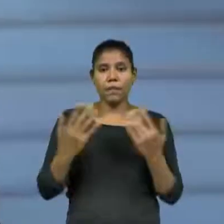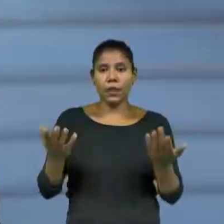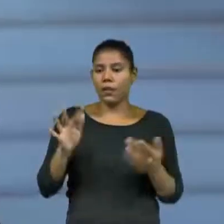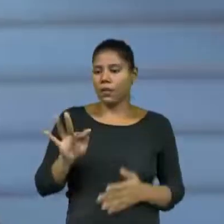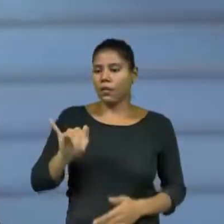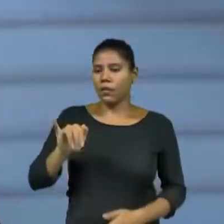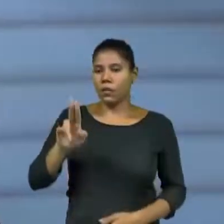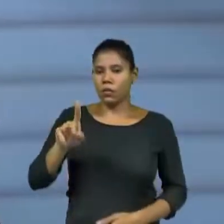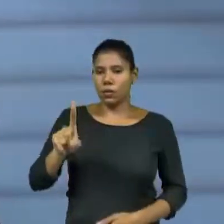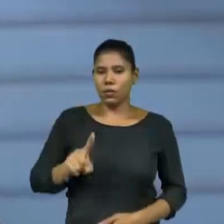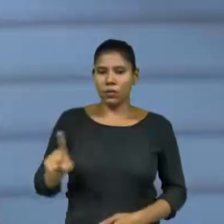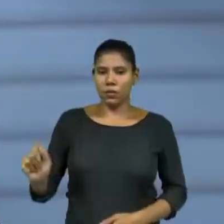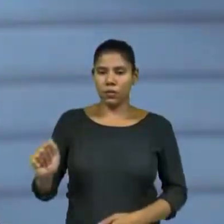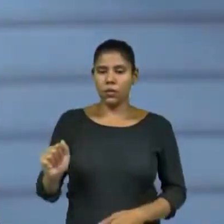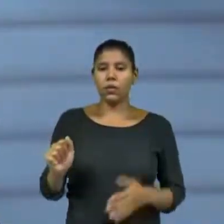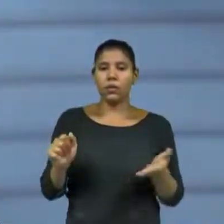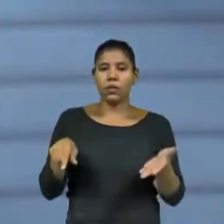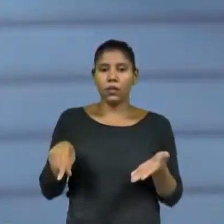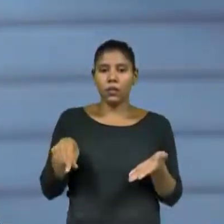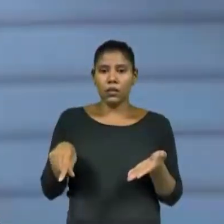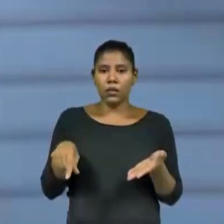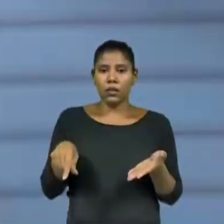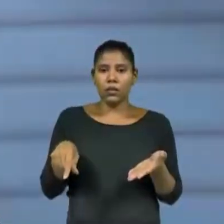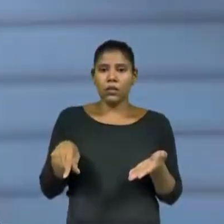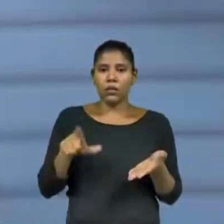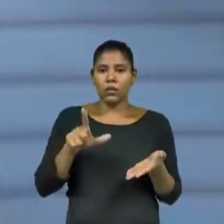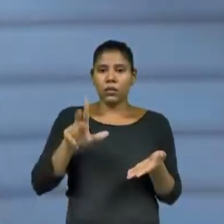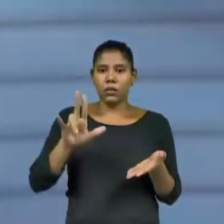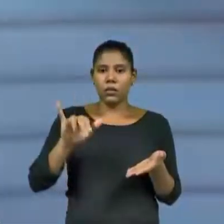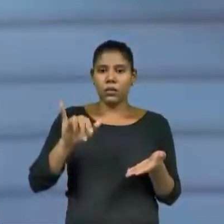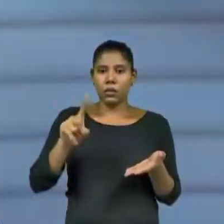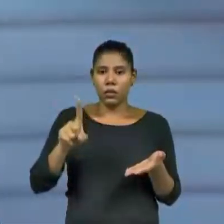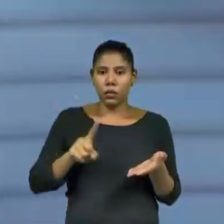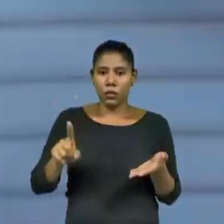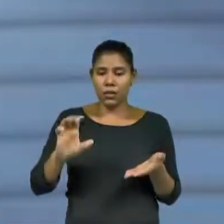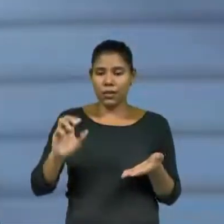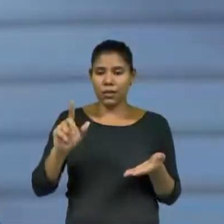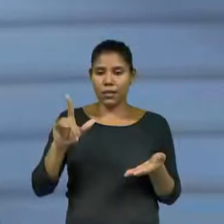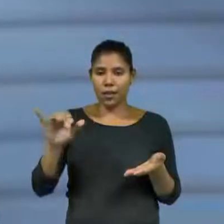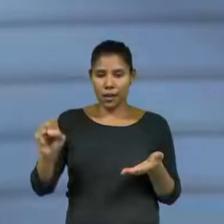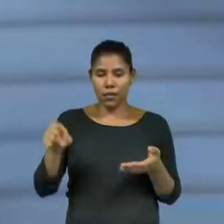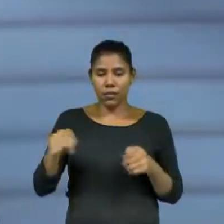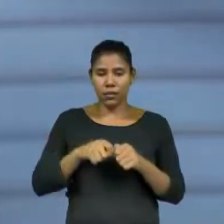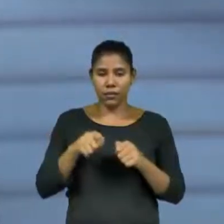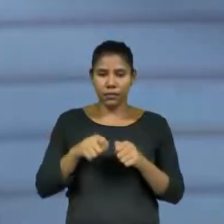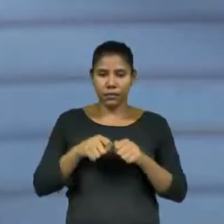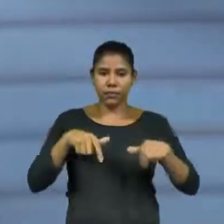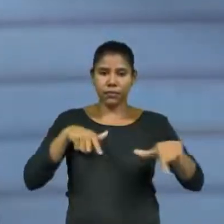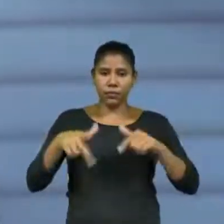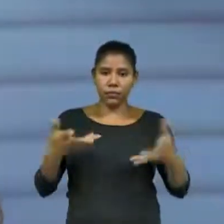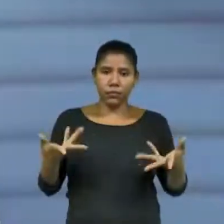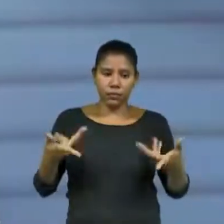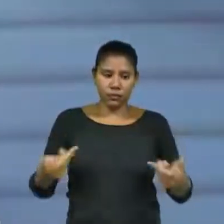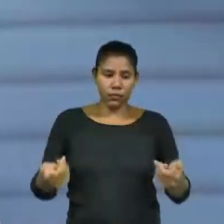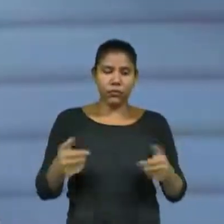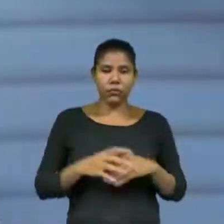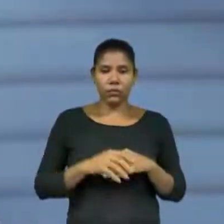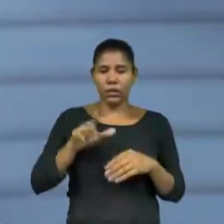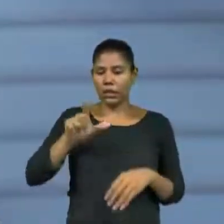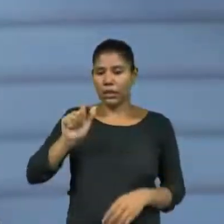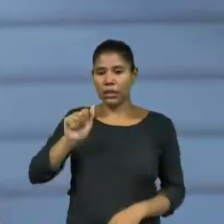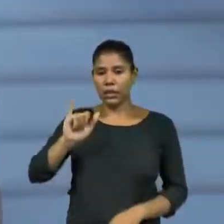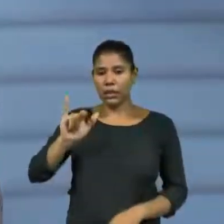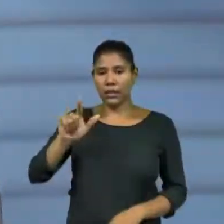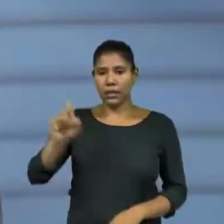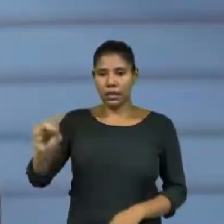da energia eólica no Brasil. O Luiz Carlos Queiroz está fazendo um trabalho maravilhoso no Sinergia e na sua empresa. E a Laís, da